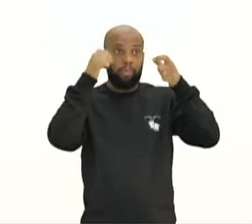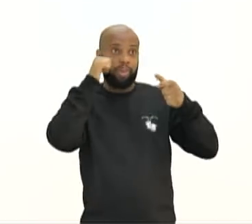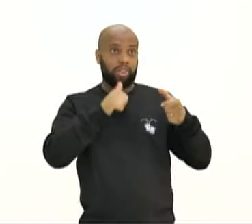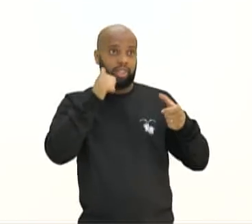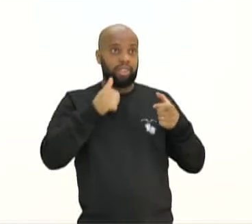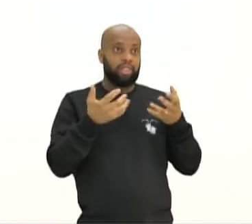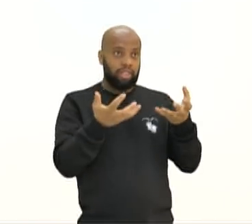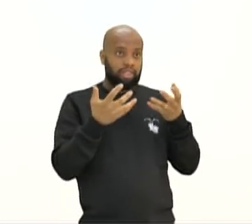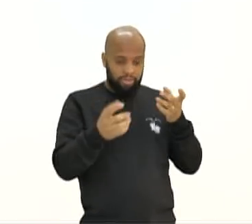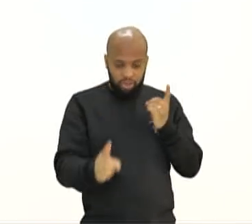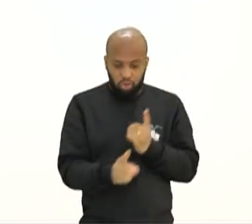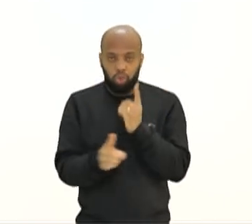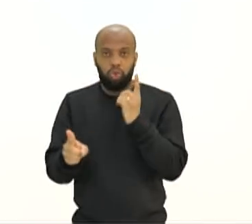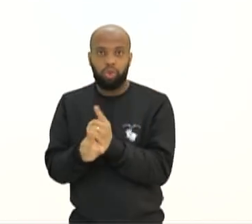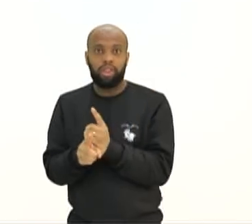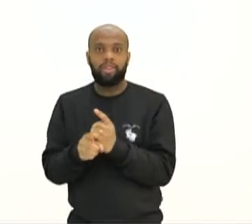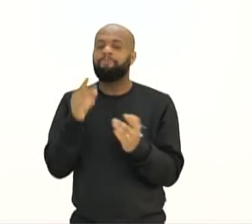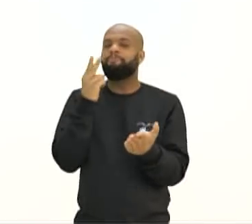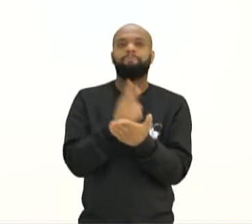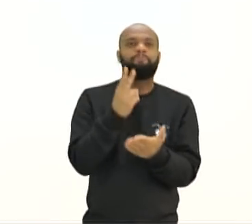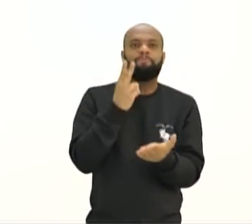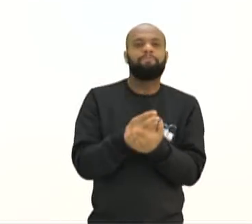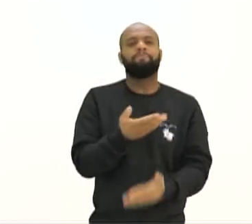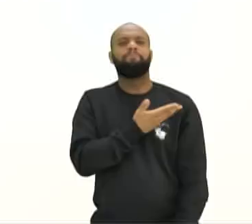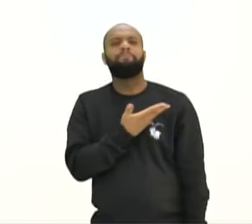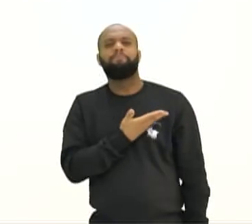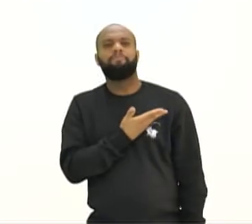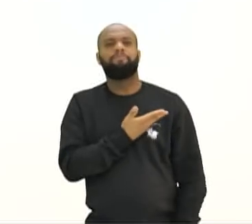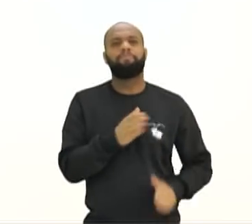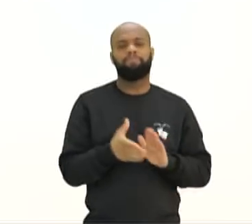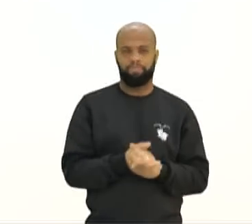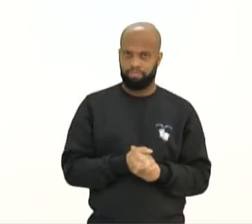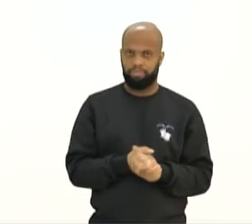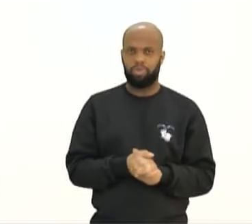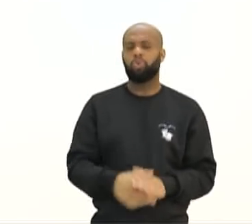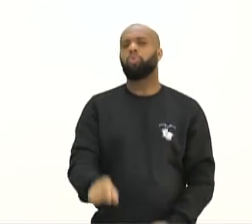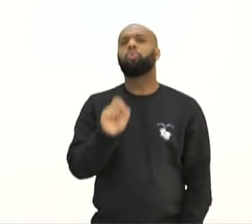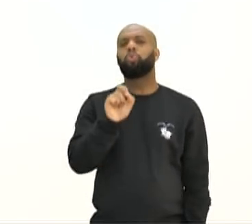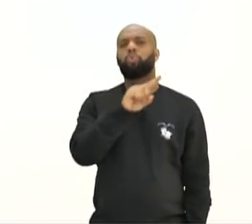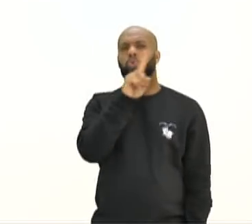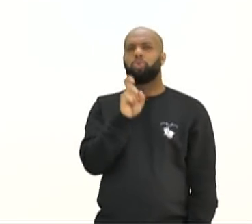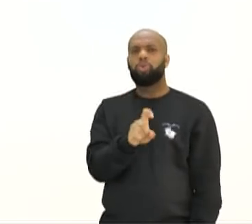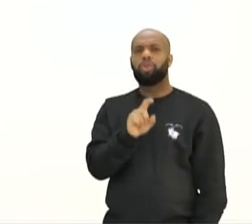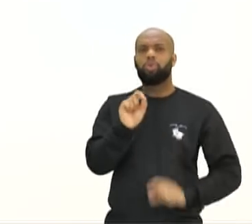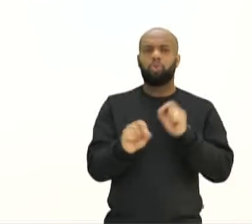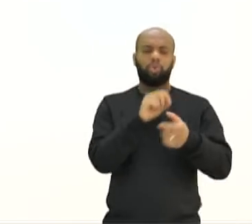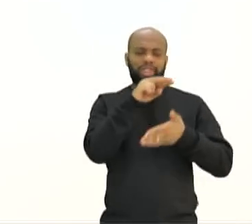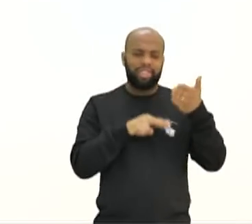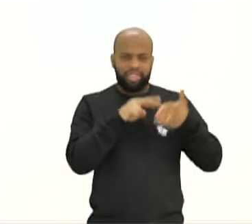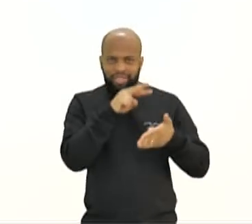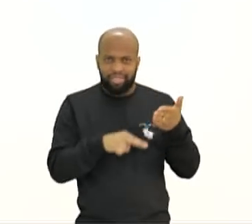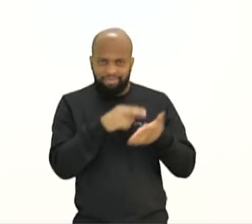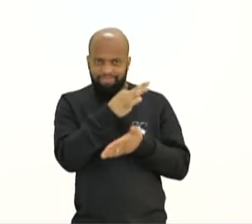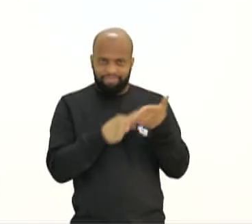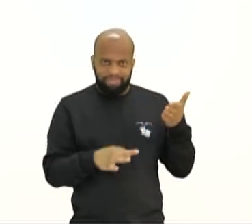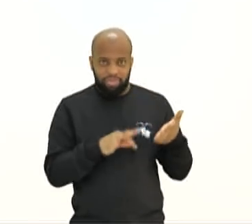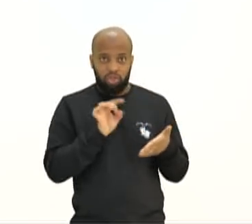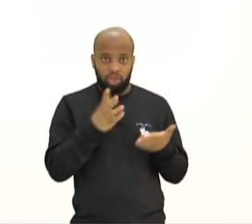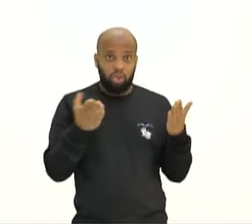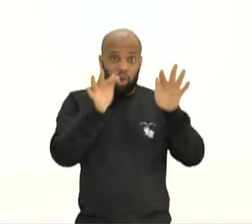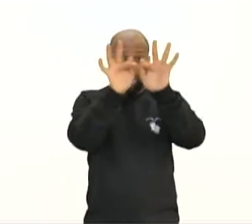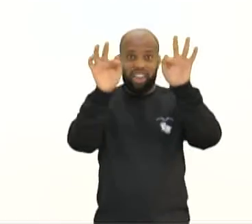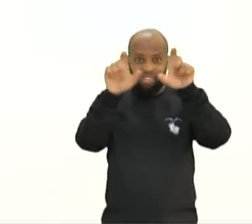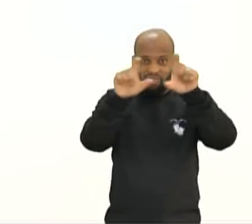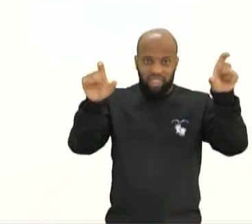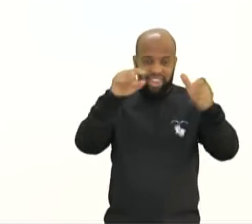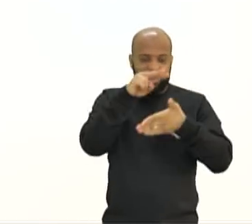A princesa busca a mesma amizade. E então, o que será? Por aquilo que nós lemos e somente por esse